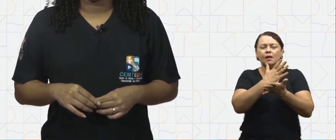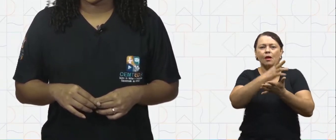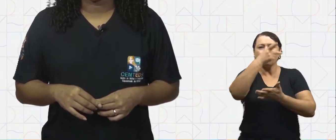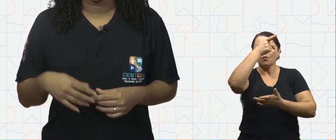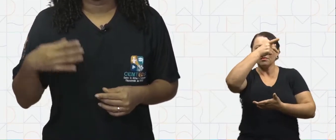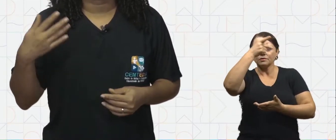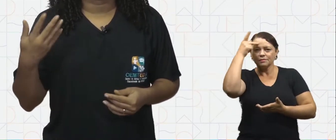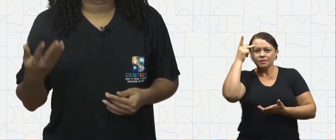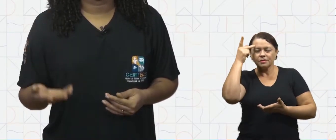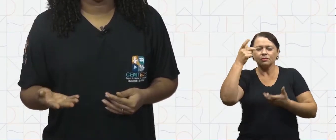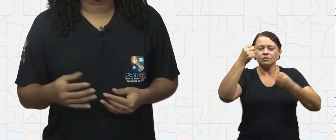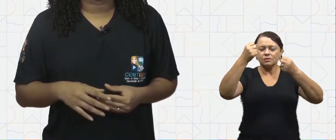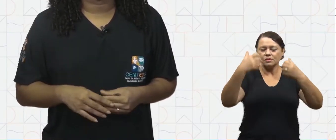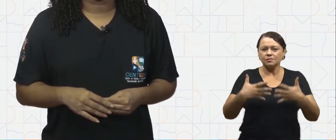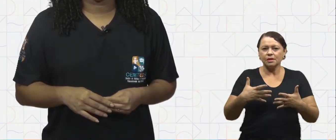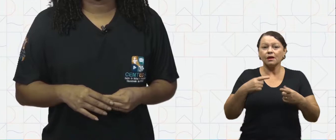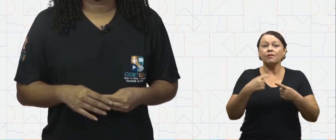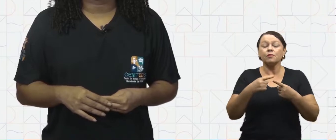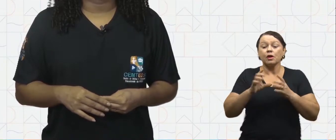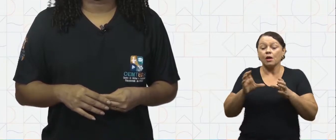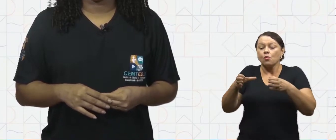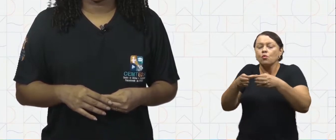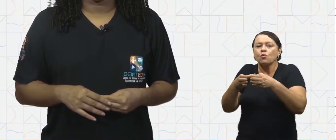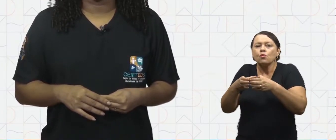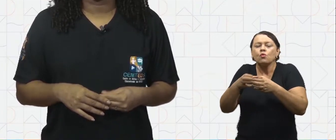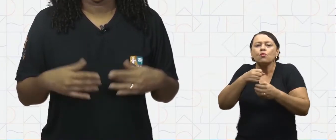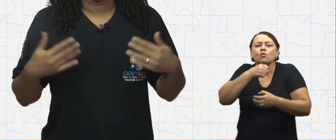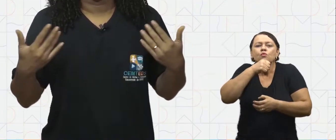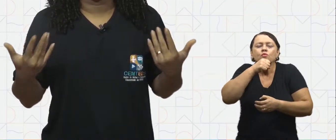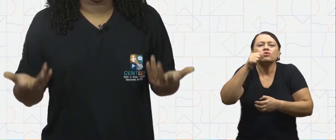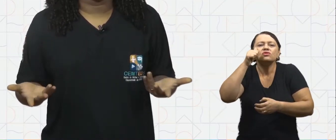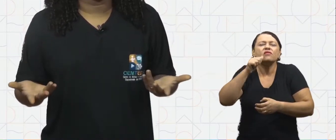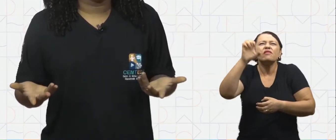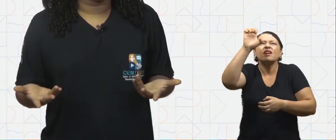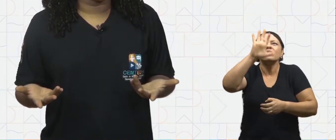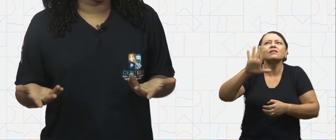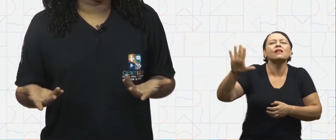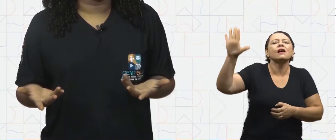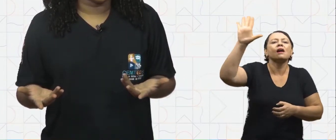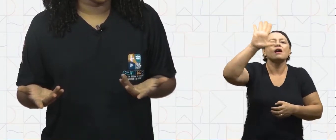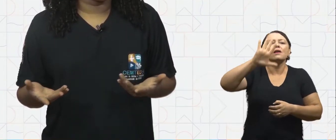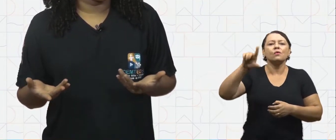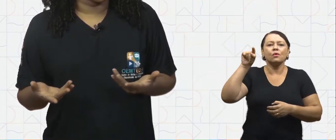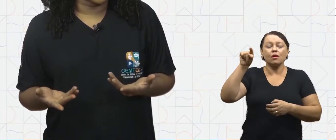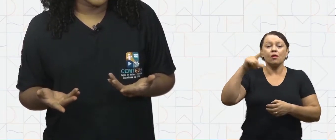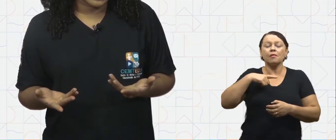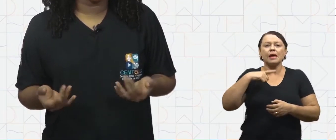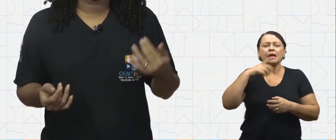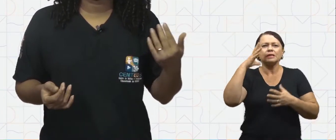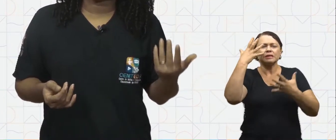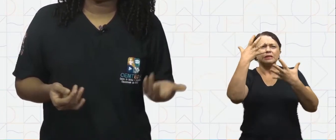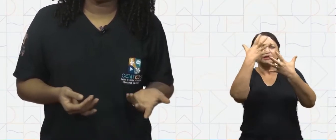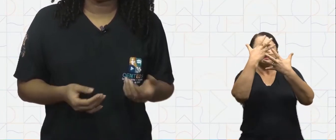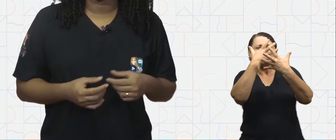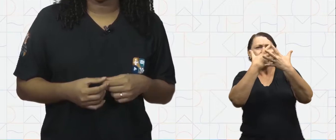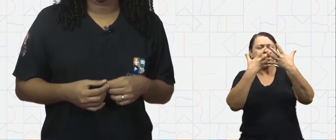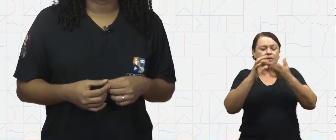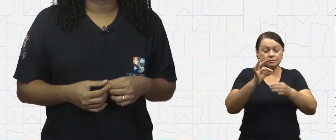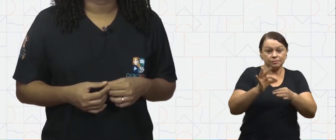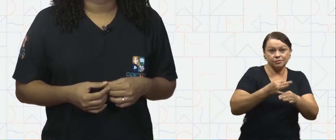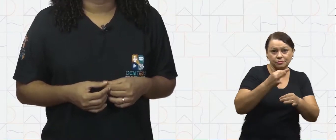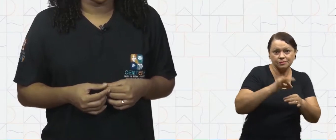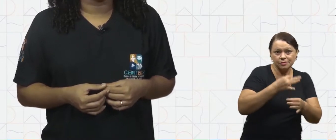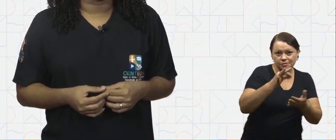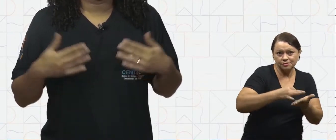ganhou este nome porque era brincado por senhoras idosas na Europa. Como elas não tinham uma visão tão boa para abordar, passavam seu tempo